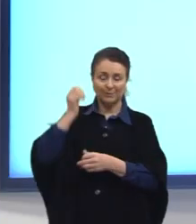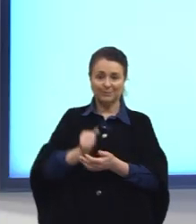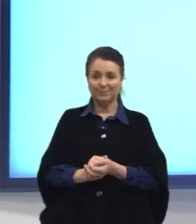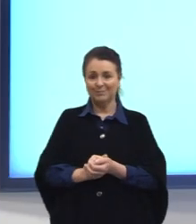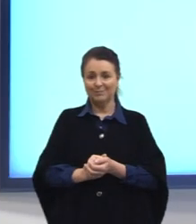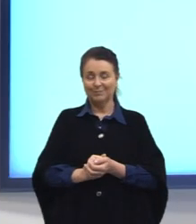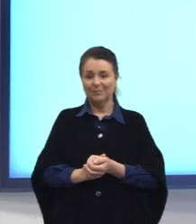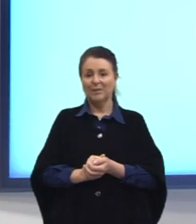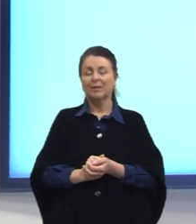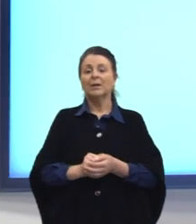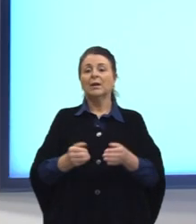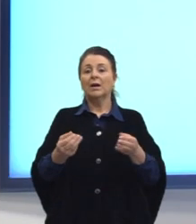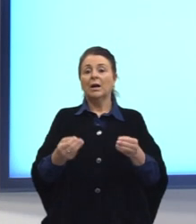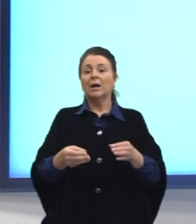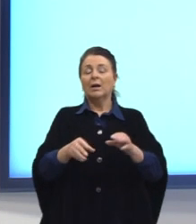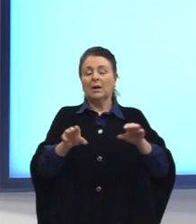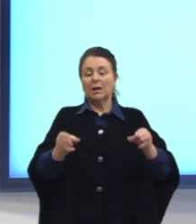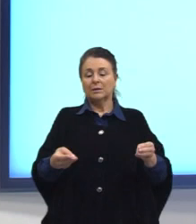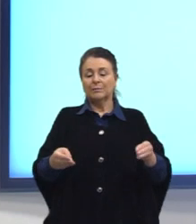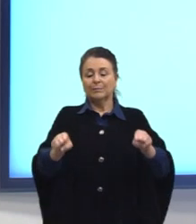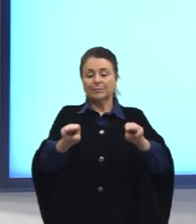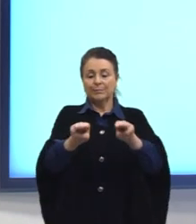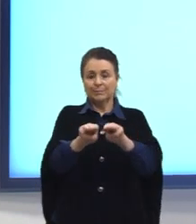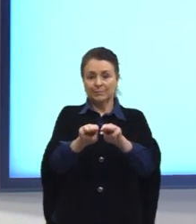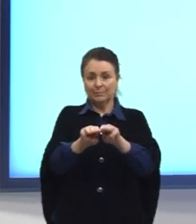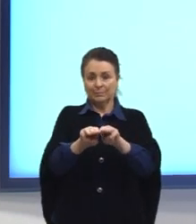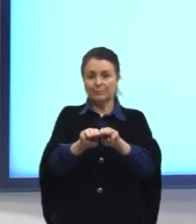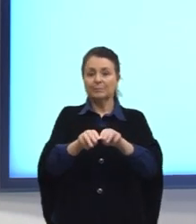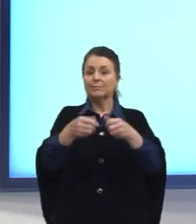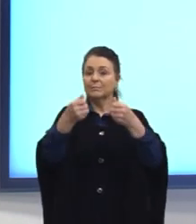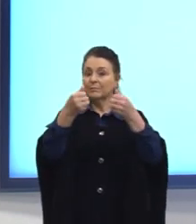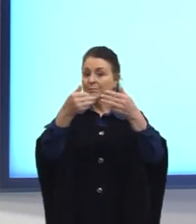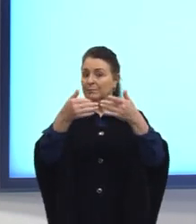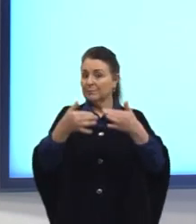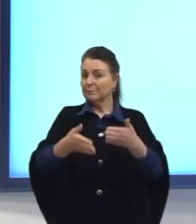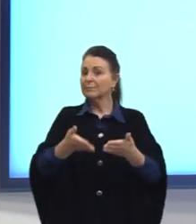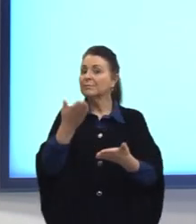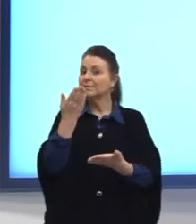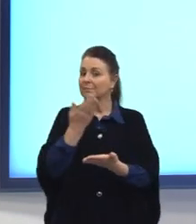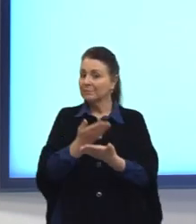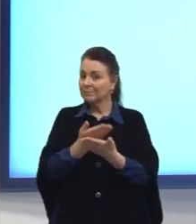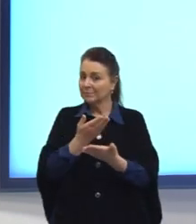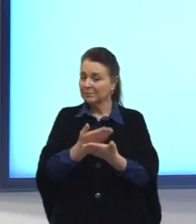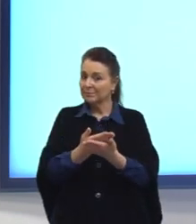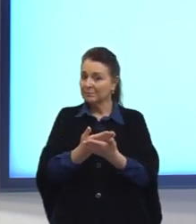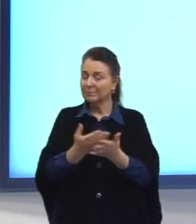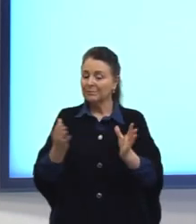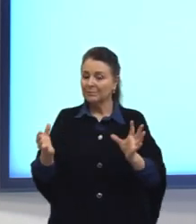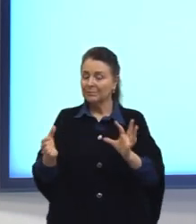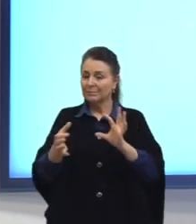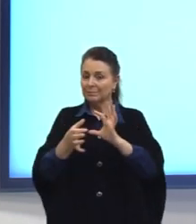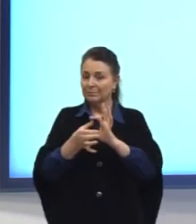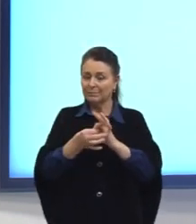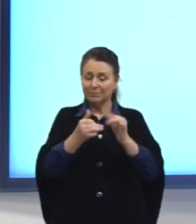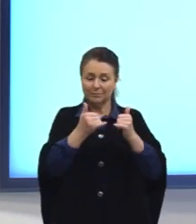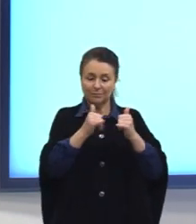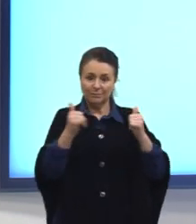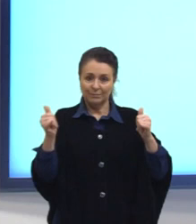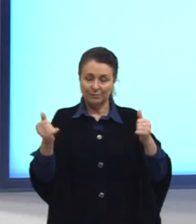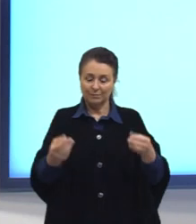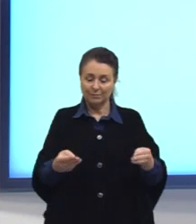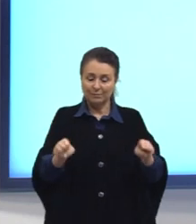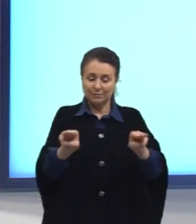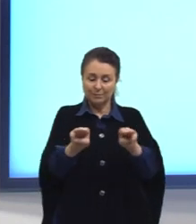as ondas eletromagnéticas a gente já falou sobre eletromagnetismo que é a junção então da eletricidade com